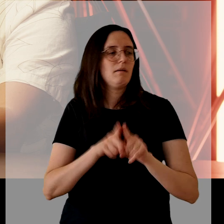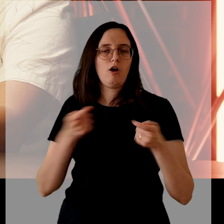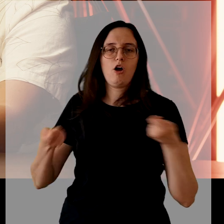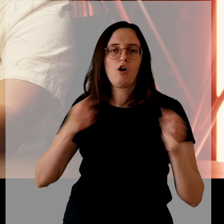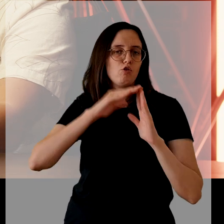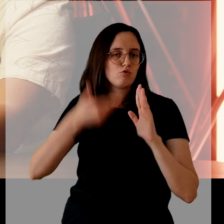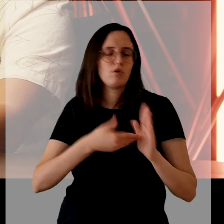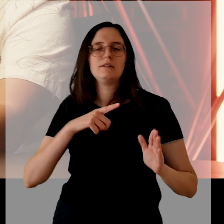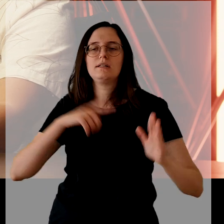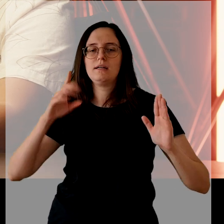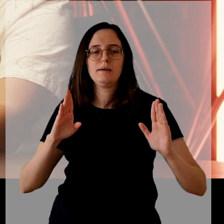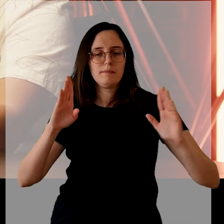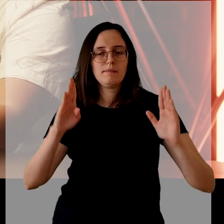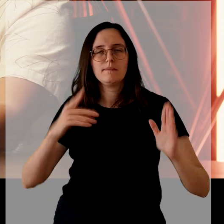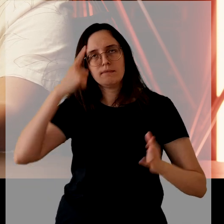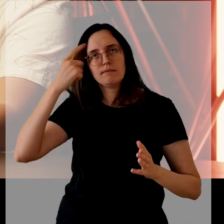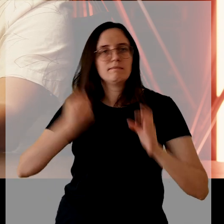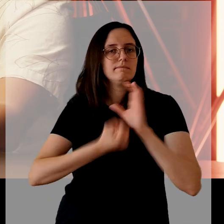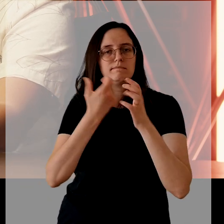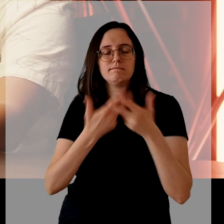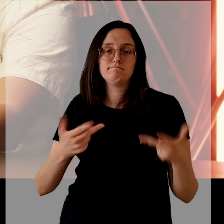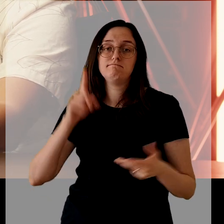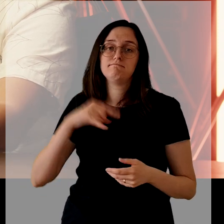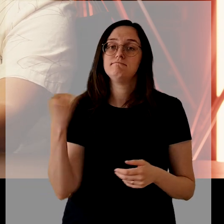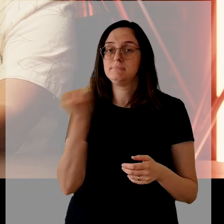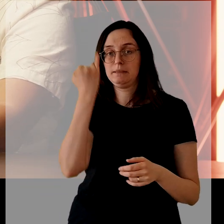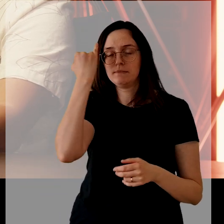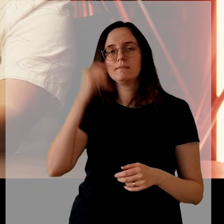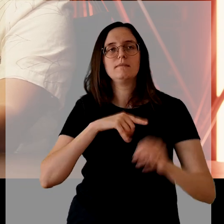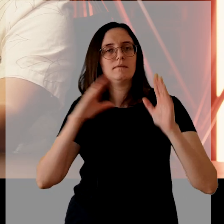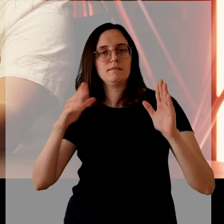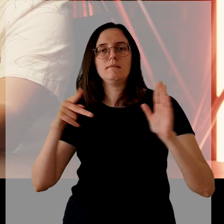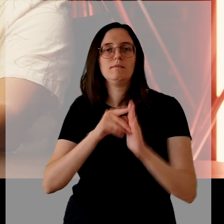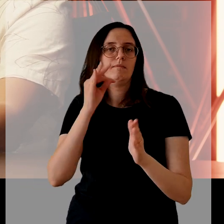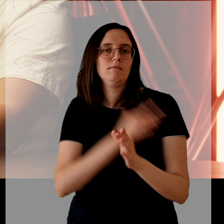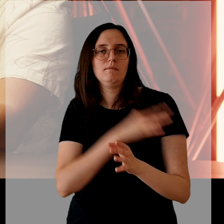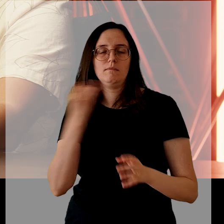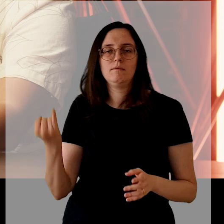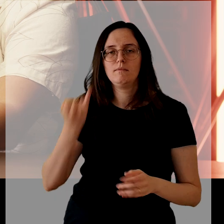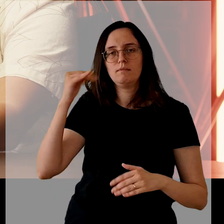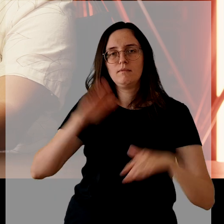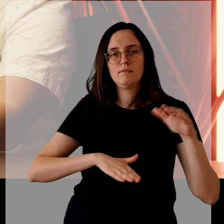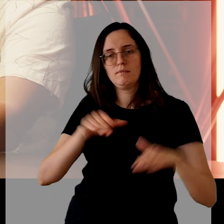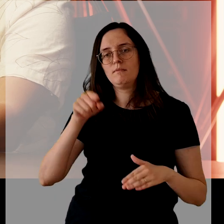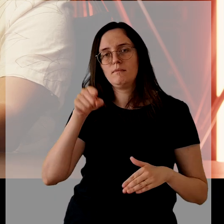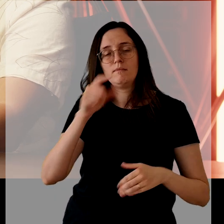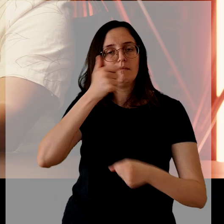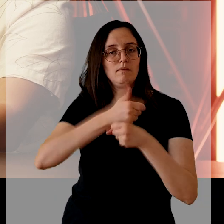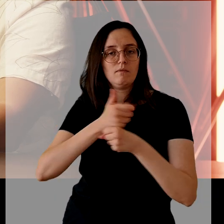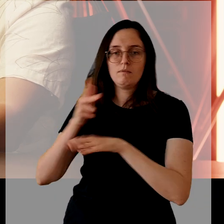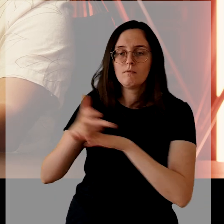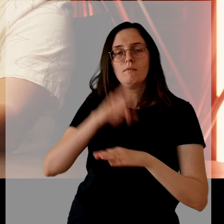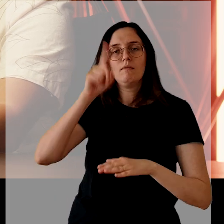coordenação, né? Então, tem uma parte criativa muito, muito importante, tem uma parte técnica muito importante. Talvez o diretor de fotografia